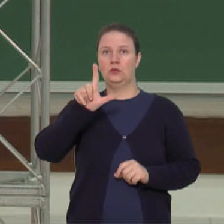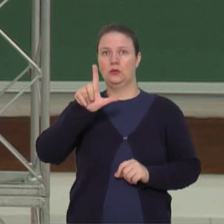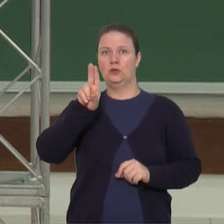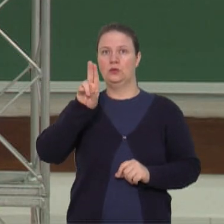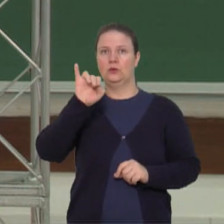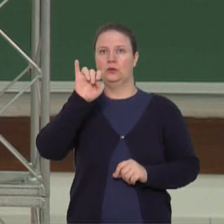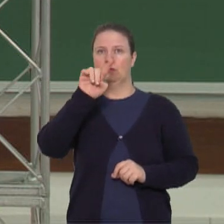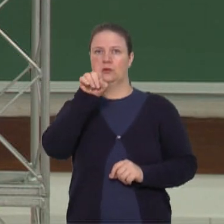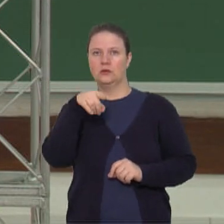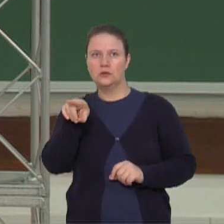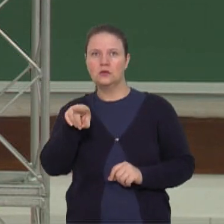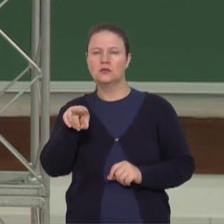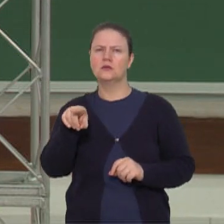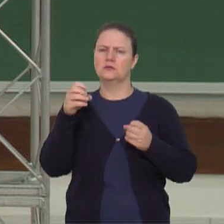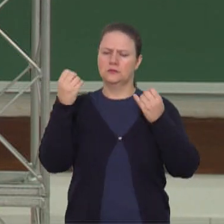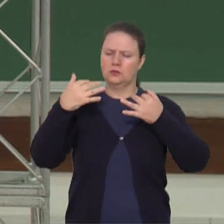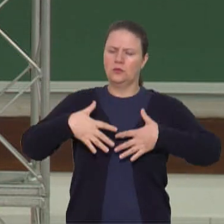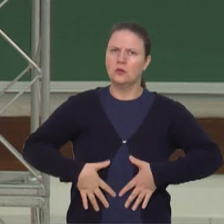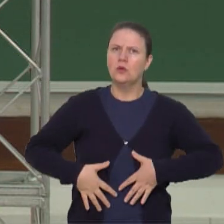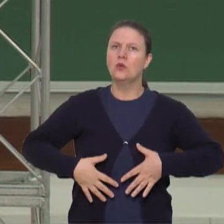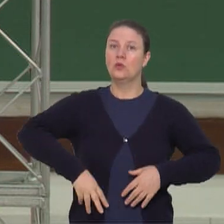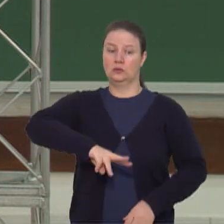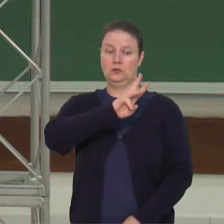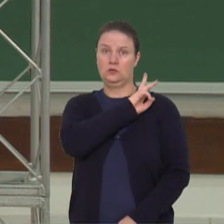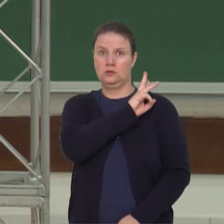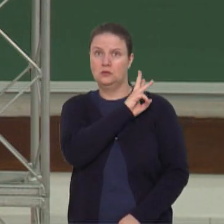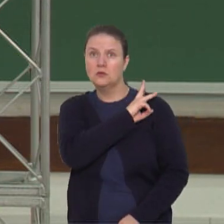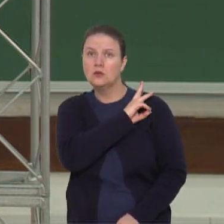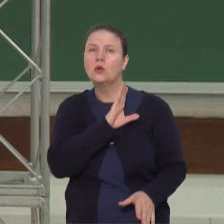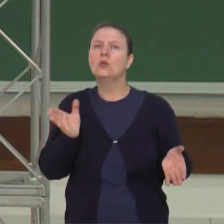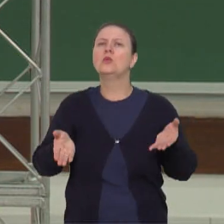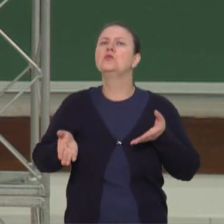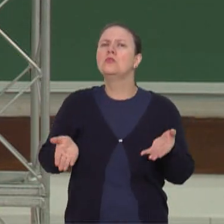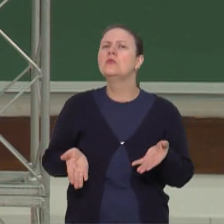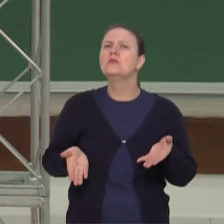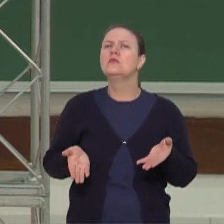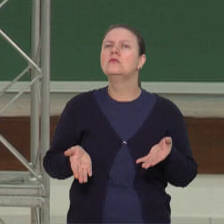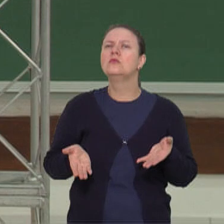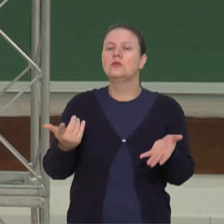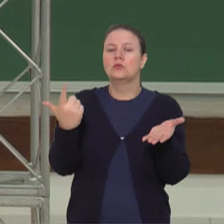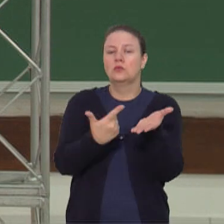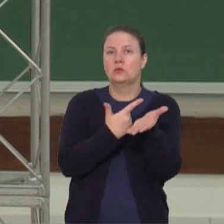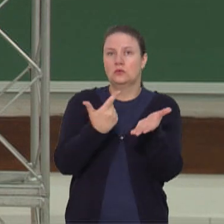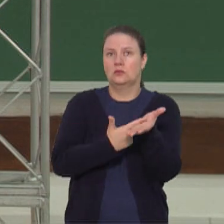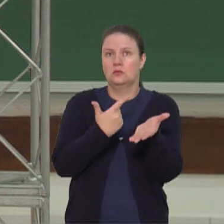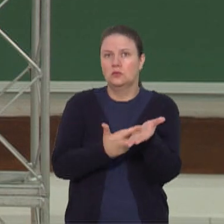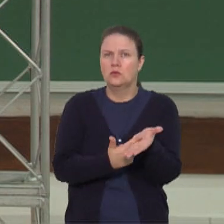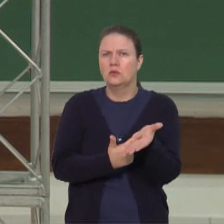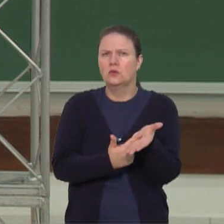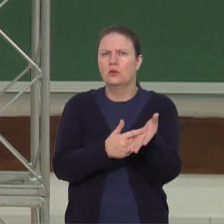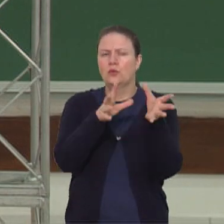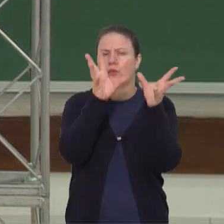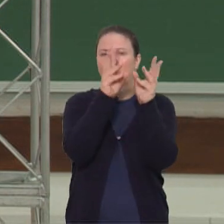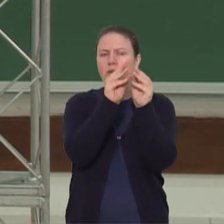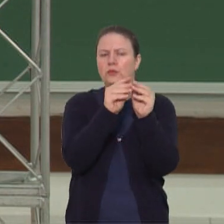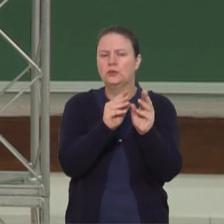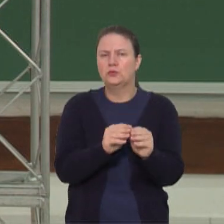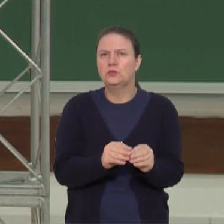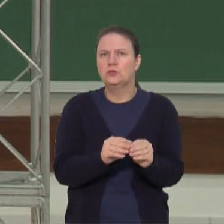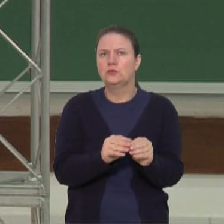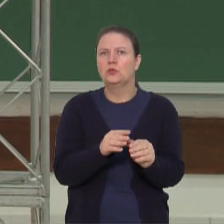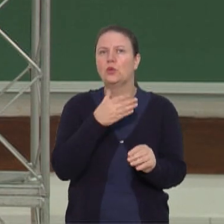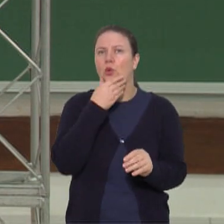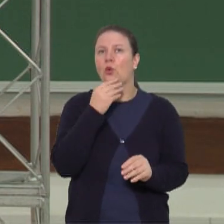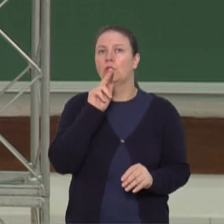vou falar para vocês do terceiro ano o livro dos fragmentos de Heráclito cobrado